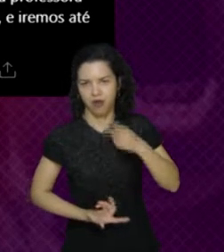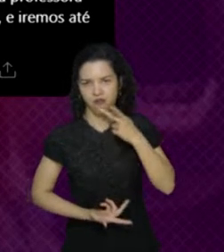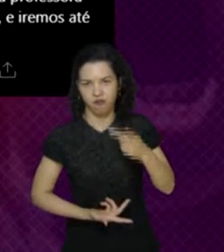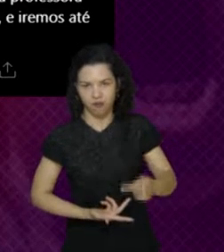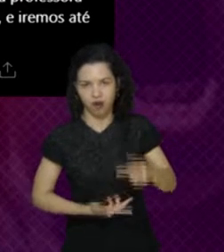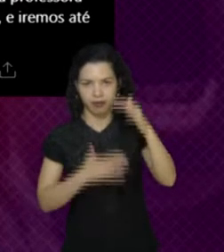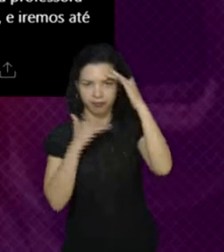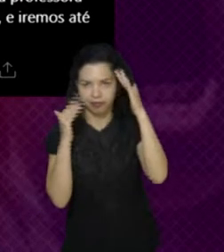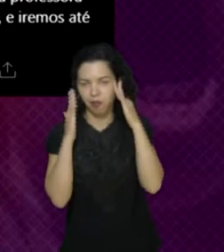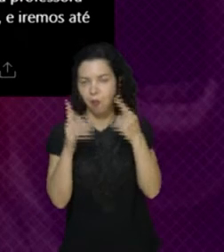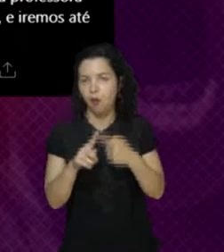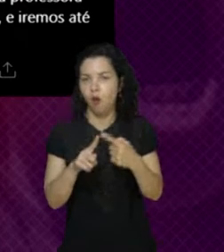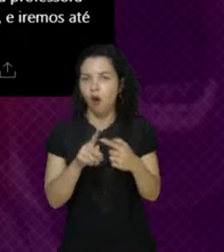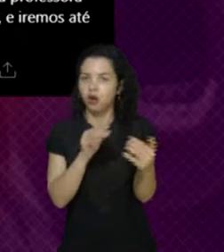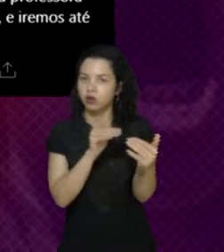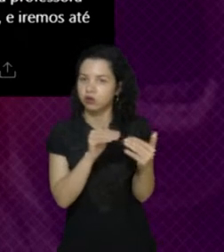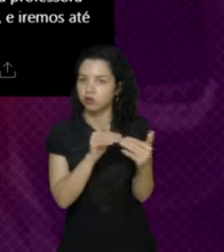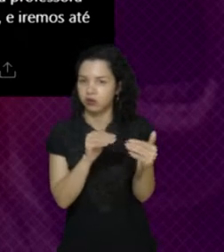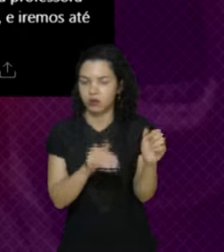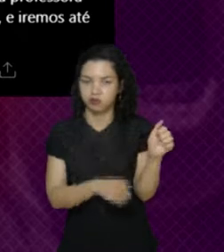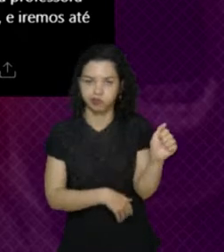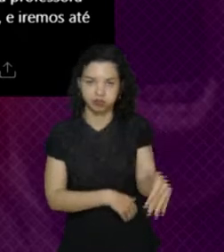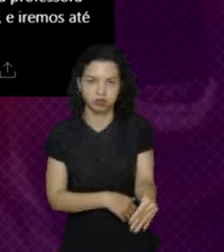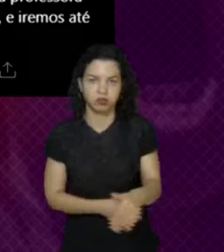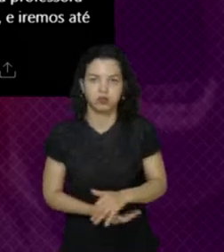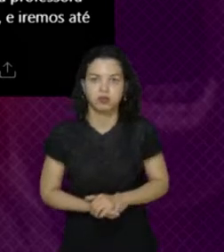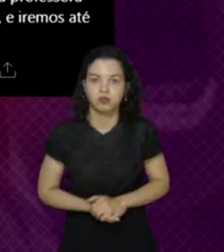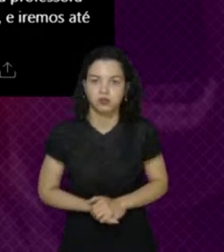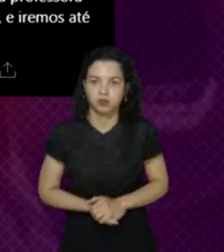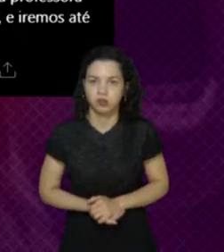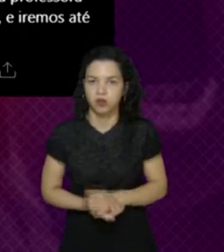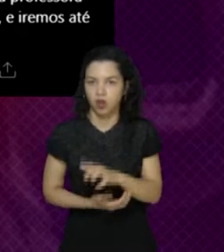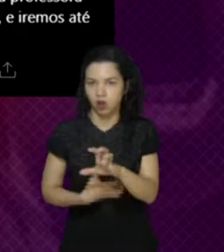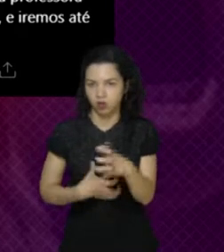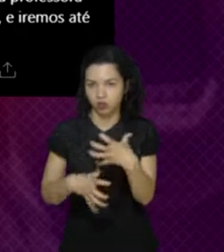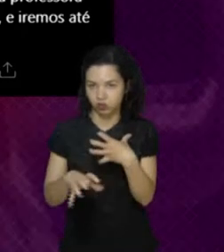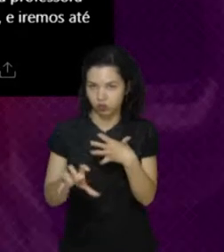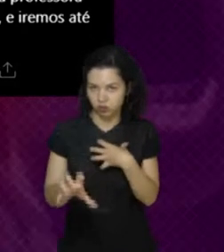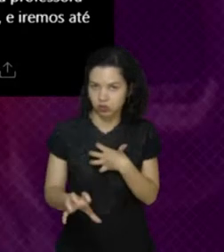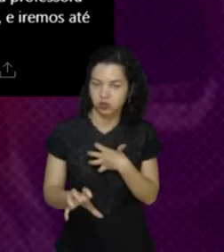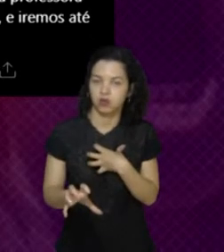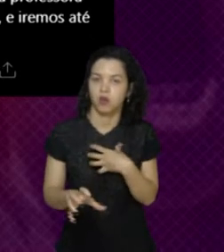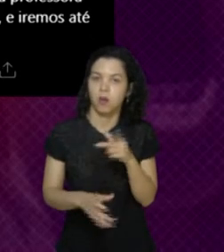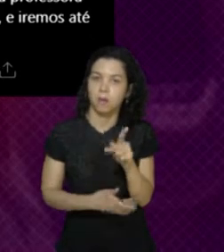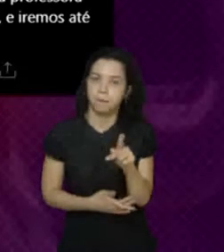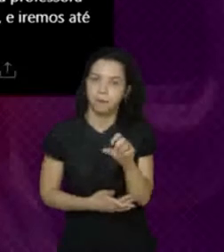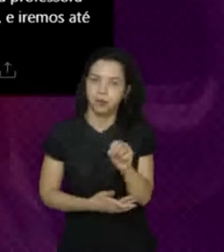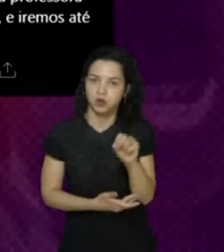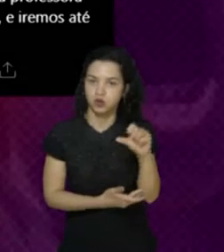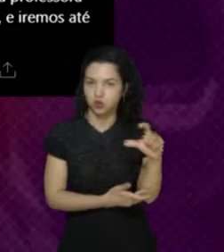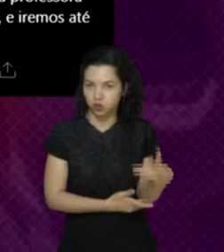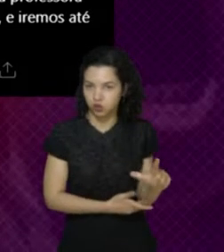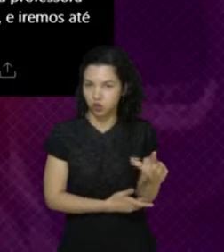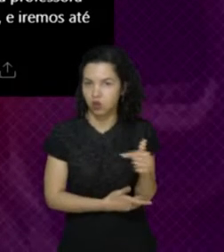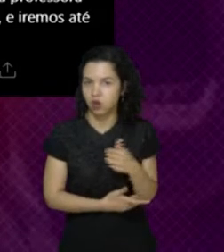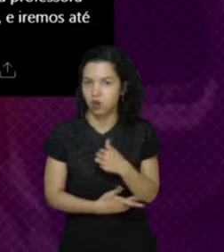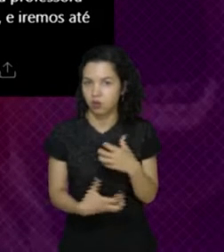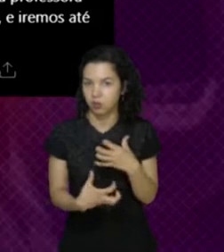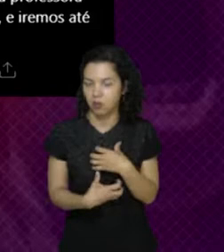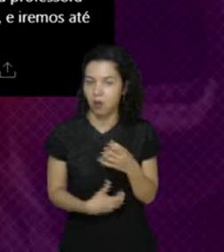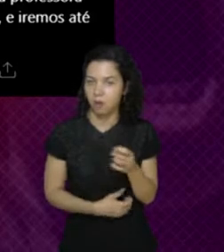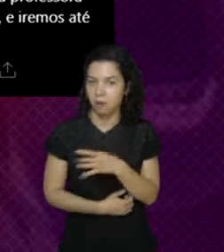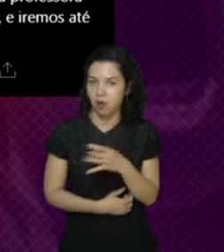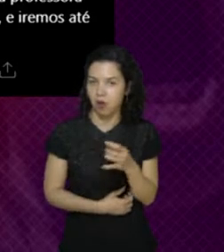não concorda, chama de esgoto, né? Ela tem a minha solidariedade e a solidariedade do PSOL. E eu sinto até medo quando eu ouço falar